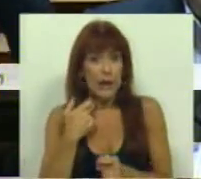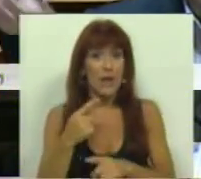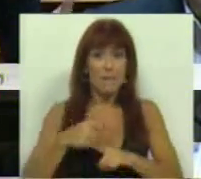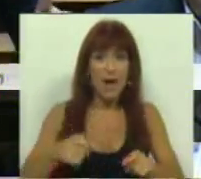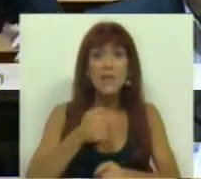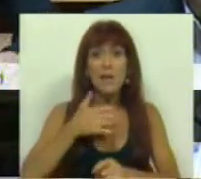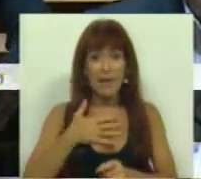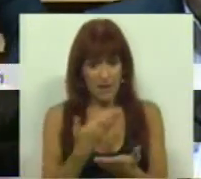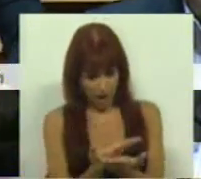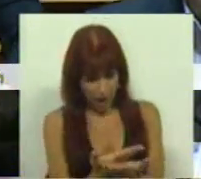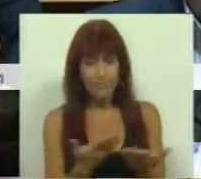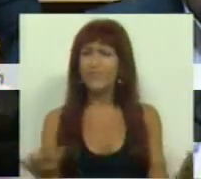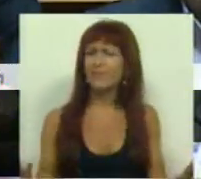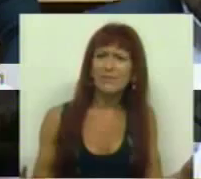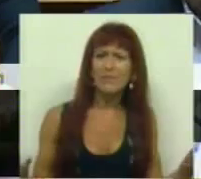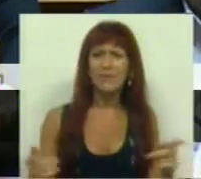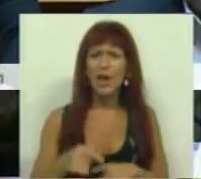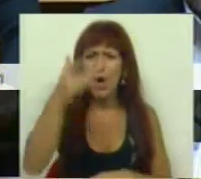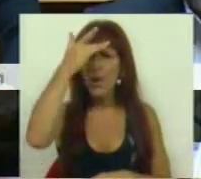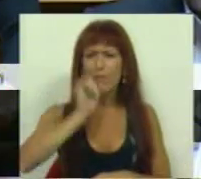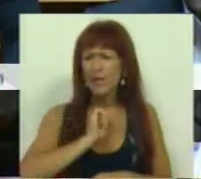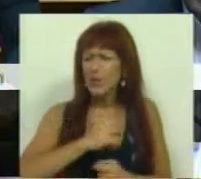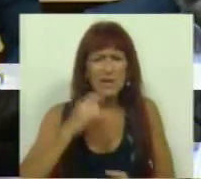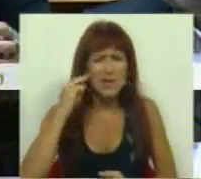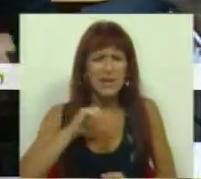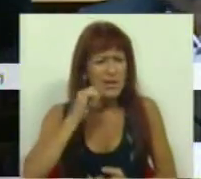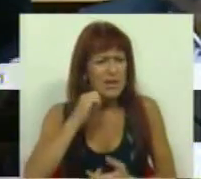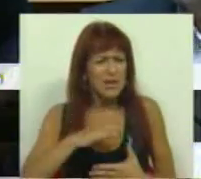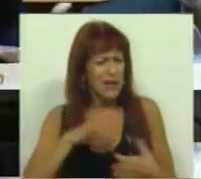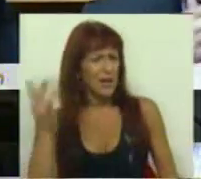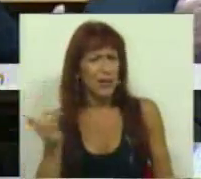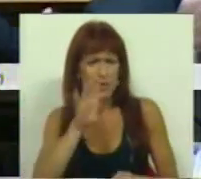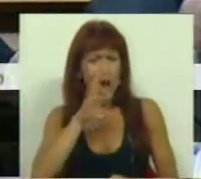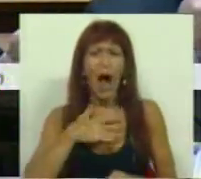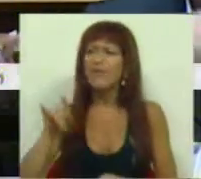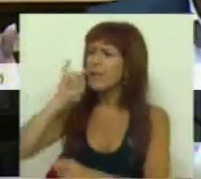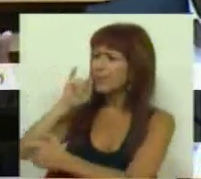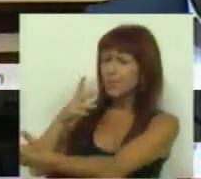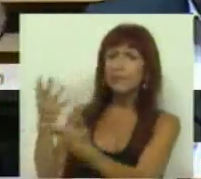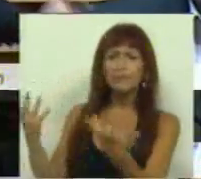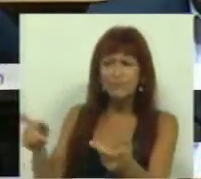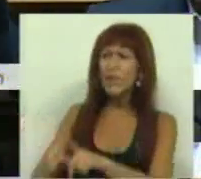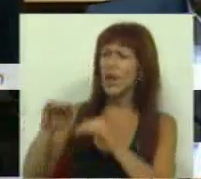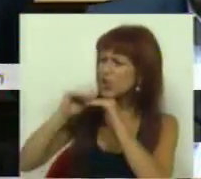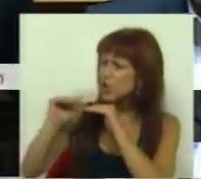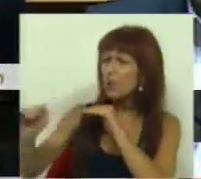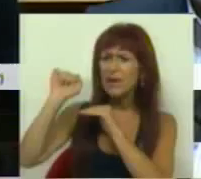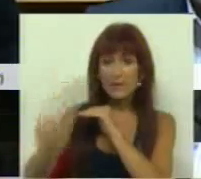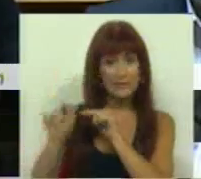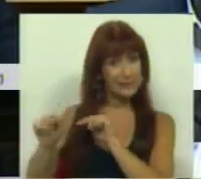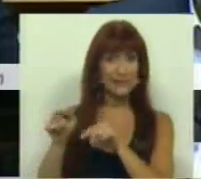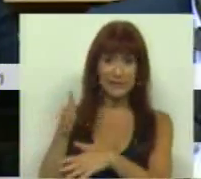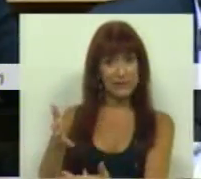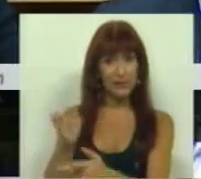empresas, não faz, do nosso ponto de vista, sentido se se quer preservar a sustentabilidade